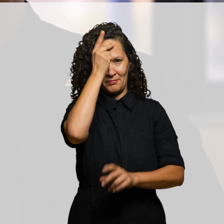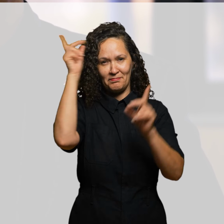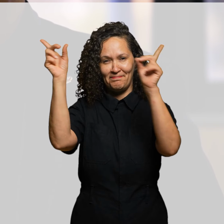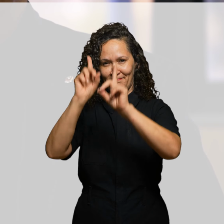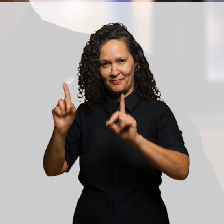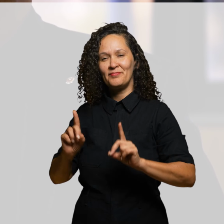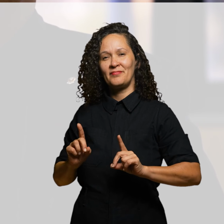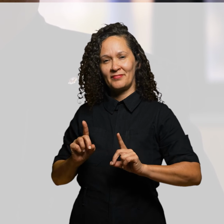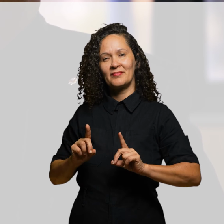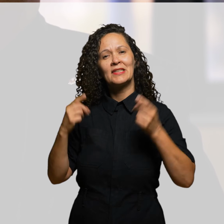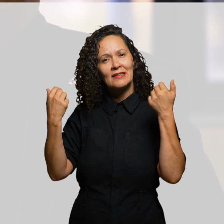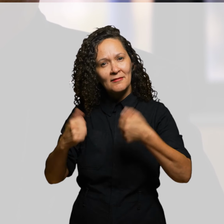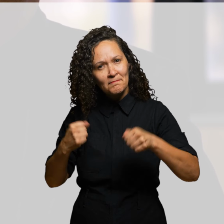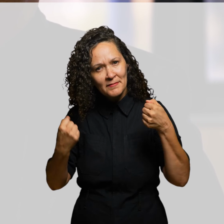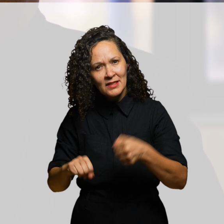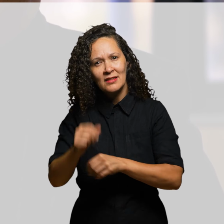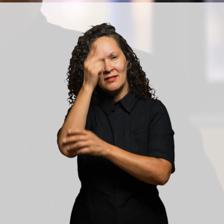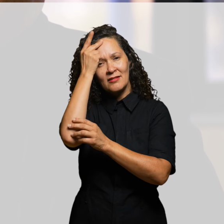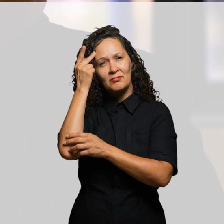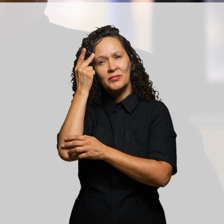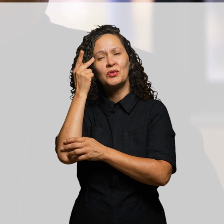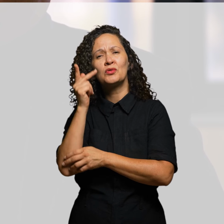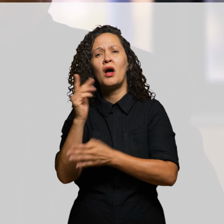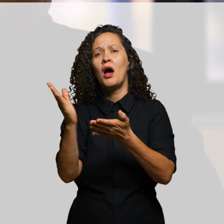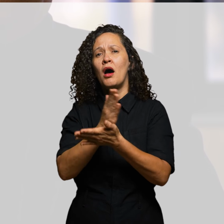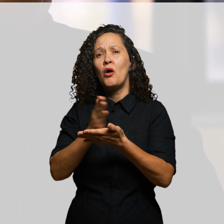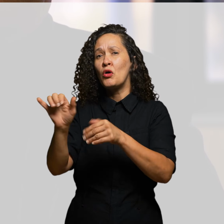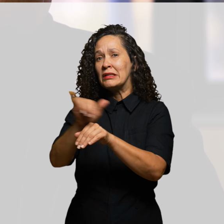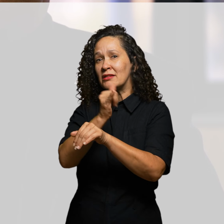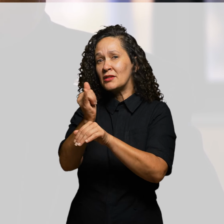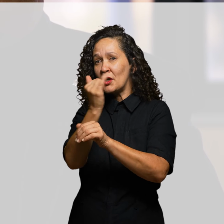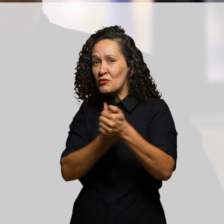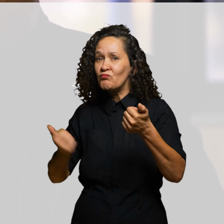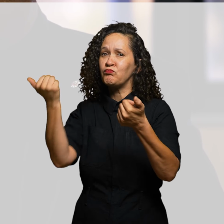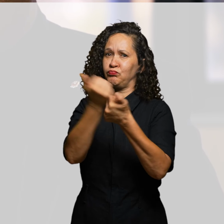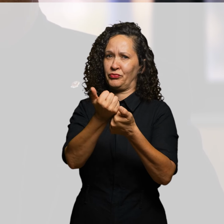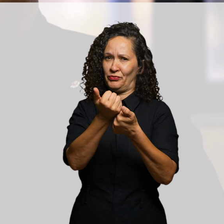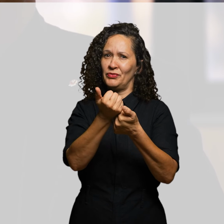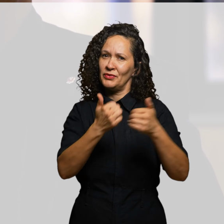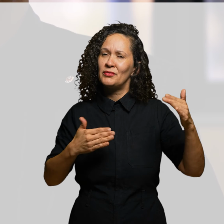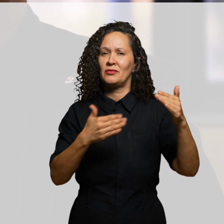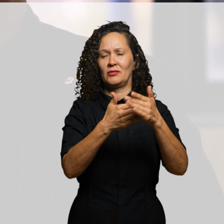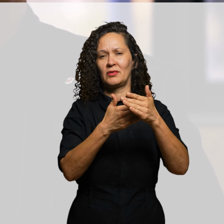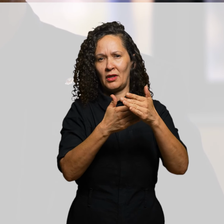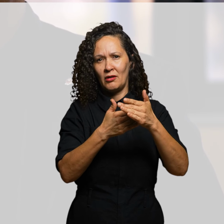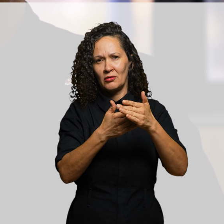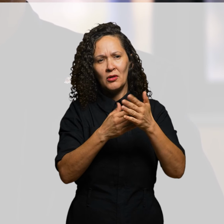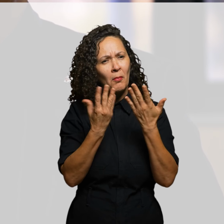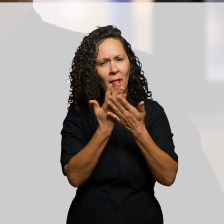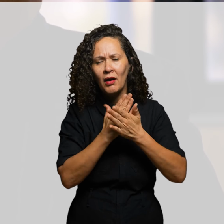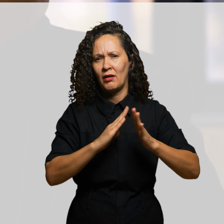deficiência, ela precisa de ter elementos para superação desse obstáculo. Nessa